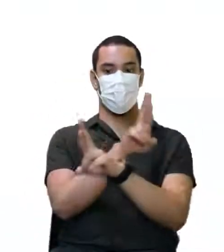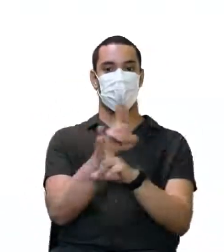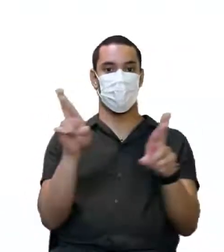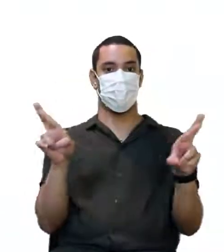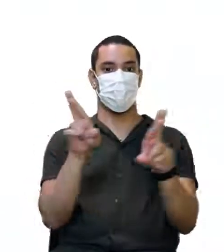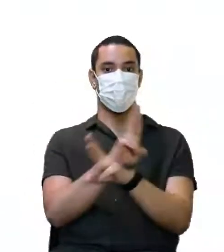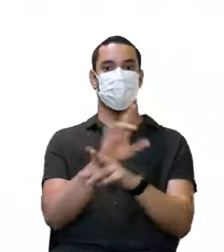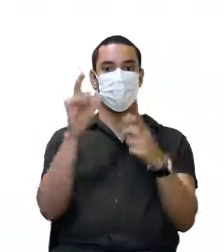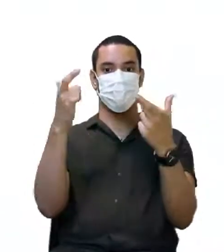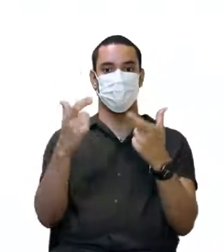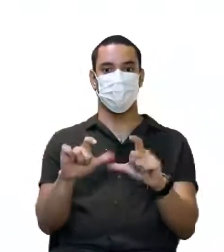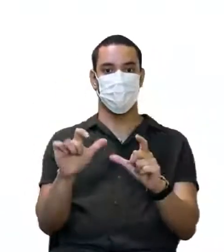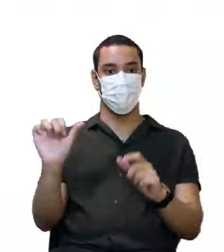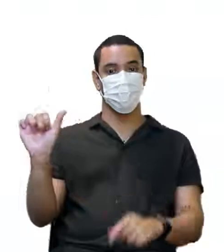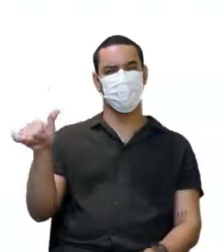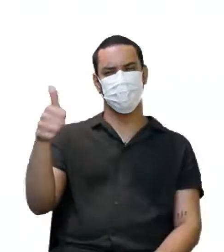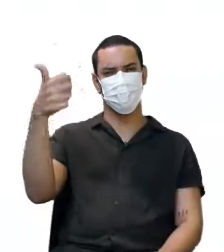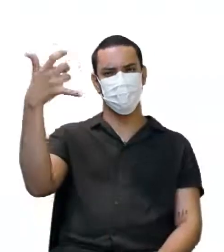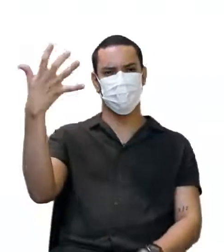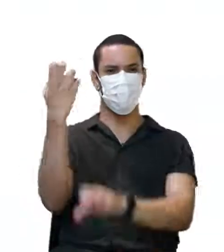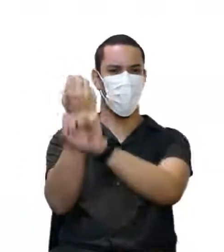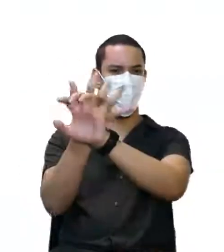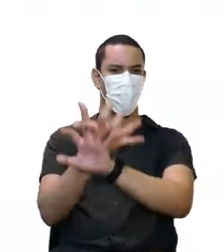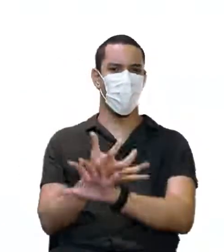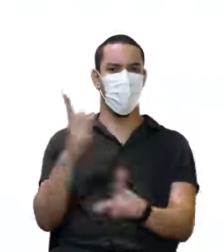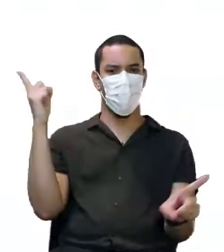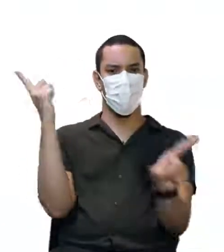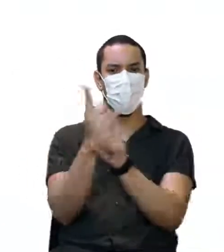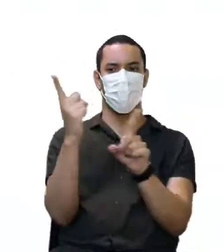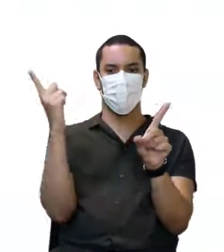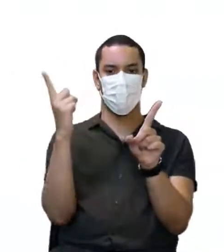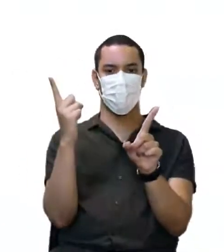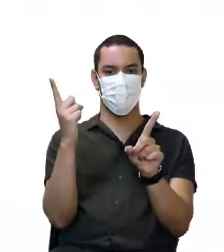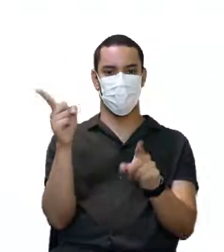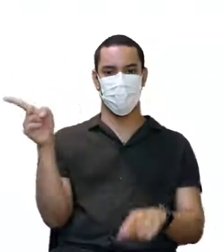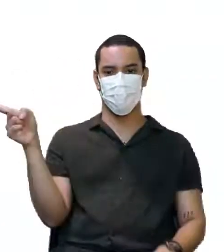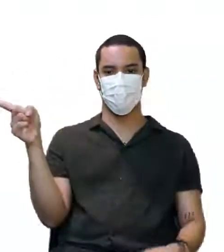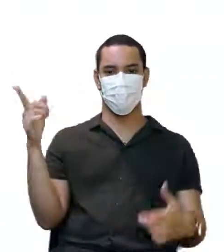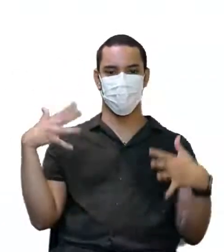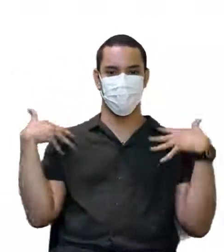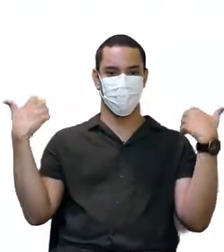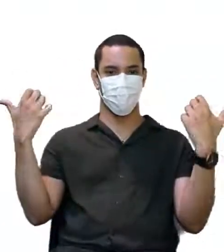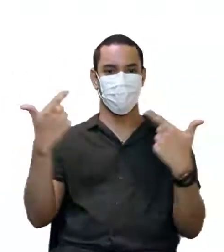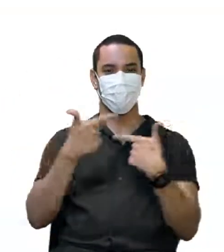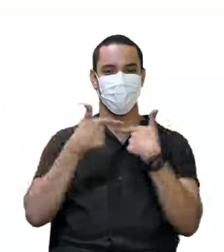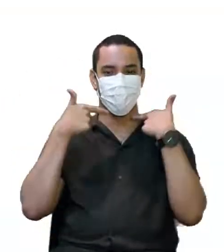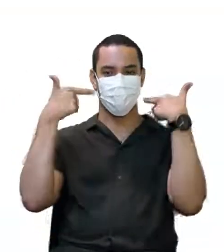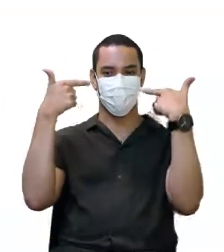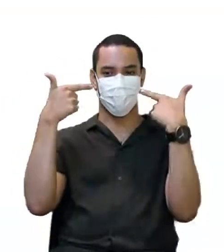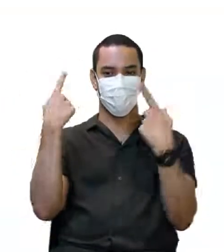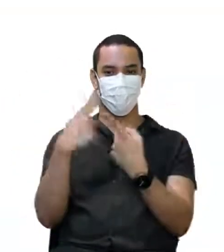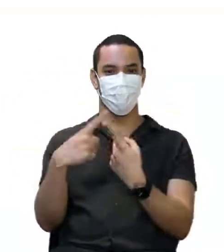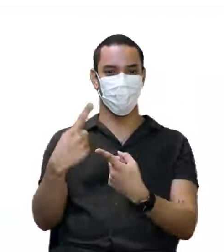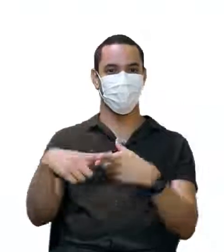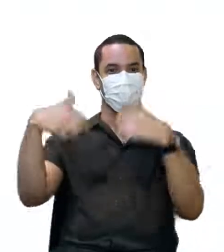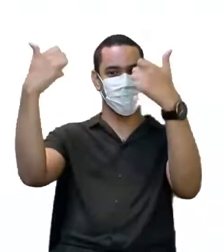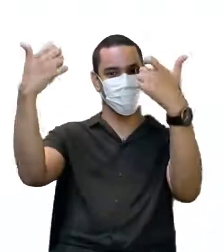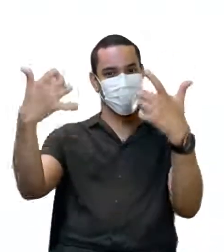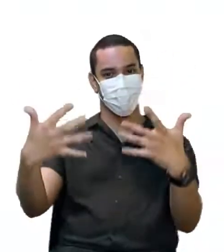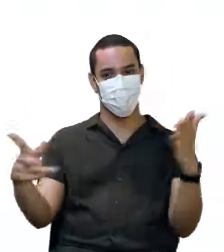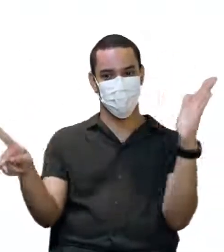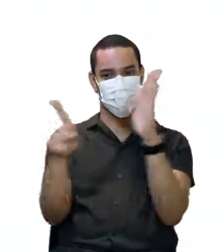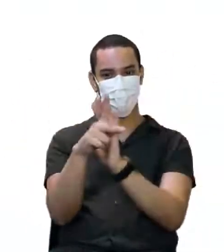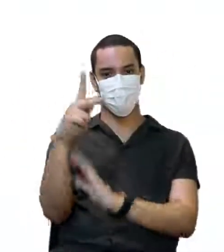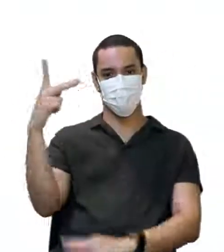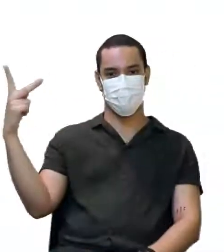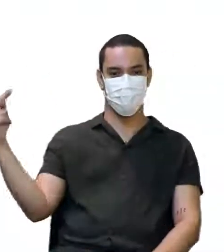relação com o local onde os primeiros fósseis da espécie foram encontrados. Olha como ela tá alegre, né? Tá falando deles, ela tá